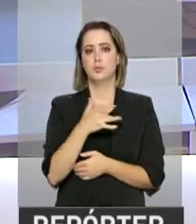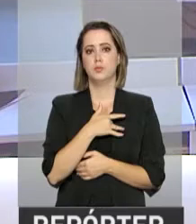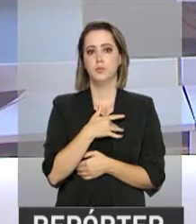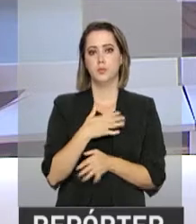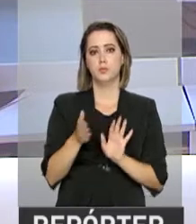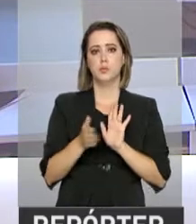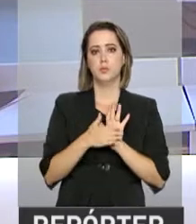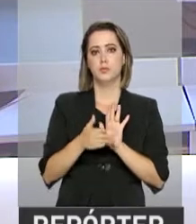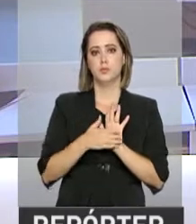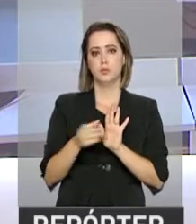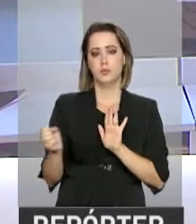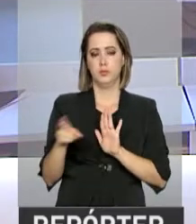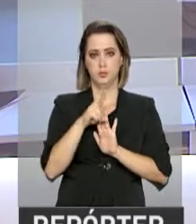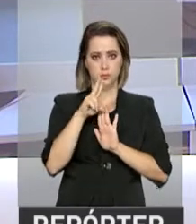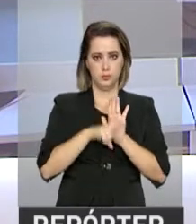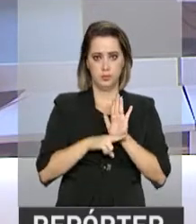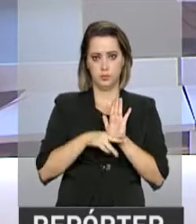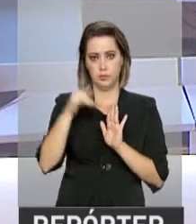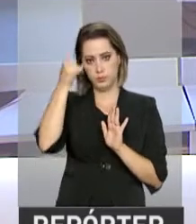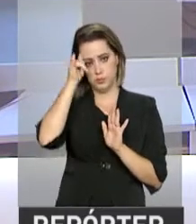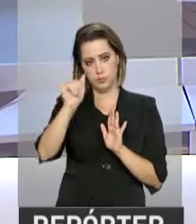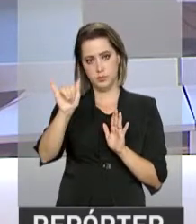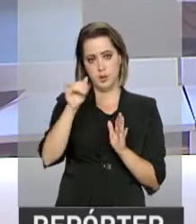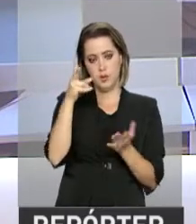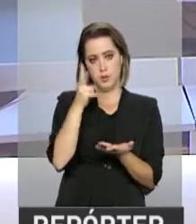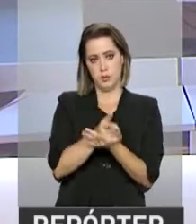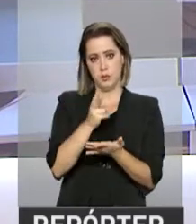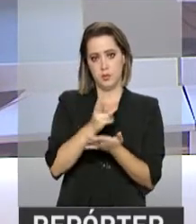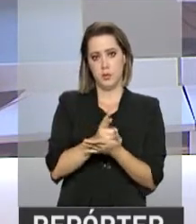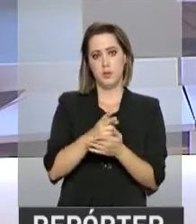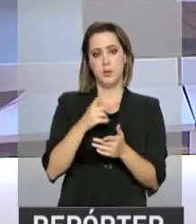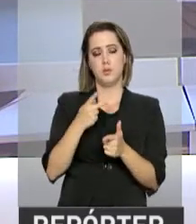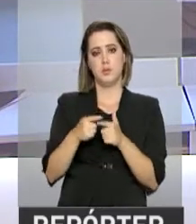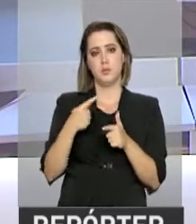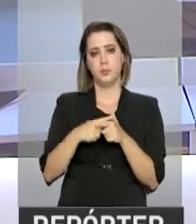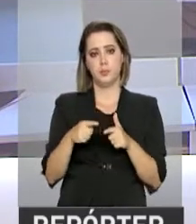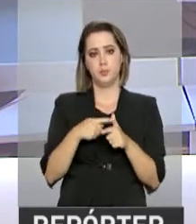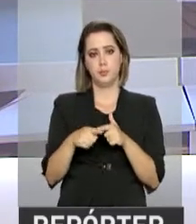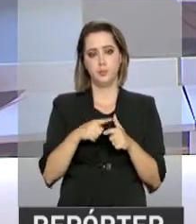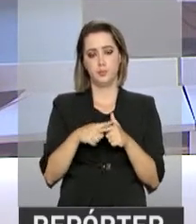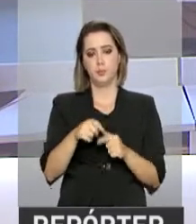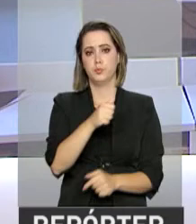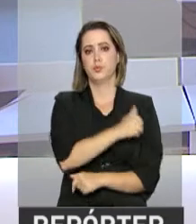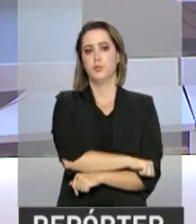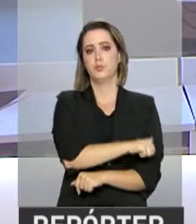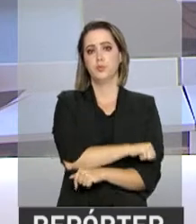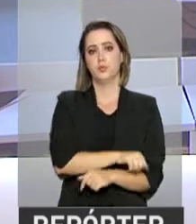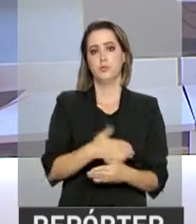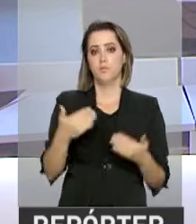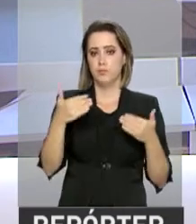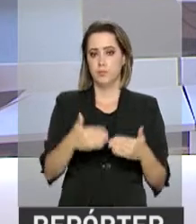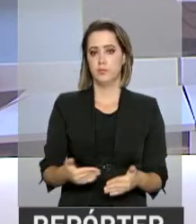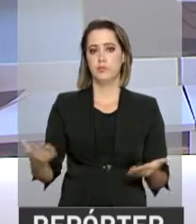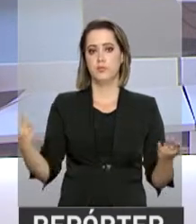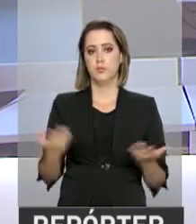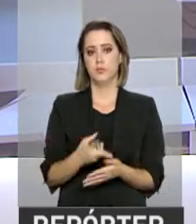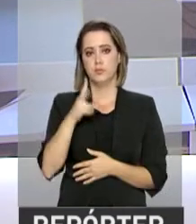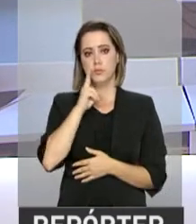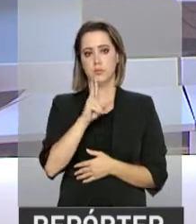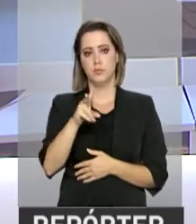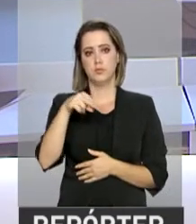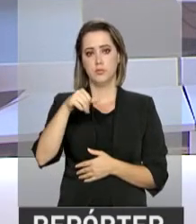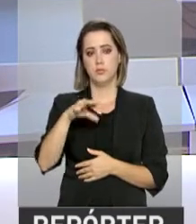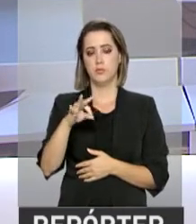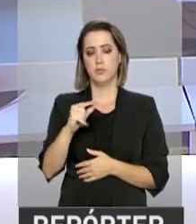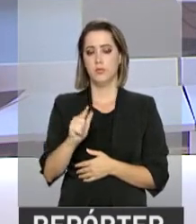para evitar que o Brasil enfrente no futuro os mesmos problemas que o Estado do Rio de Janeiro enfrenta agora. Confira na reportagem